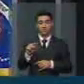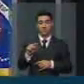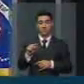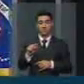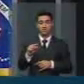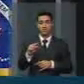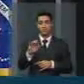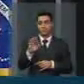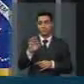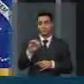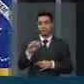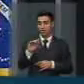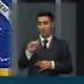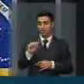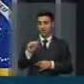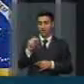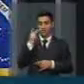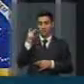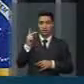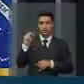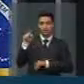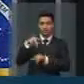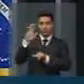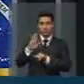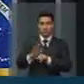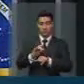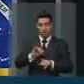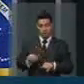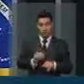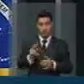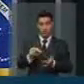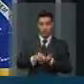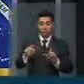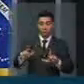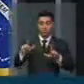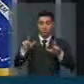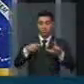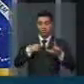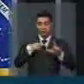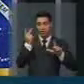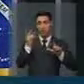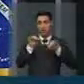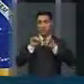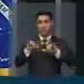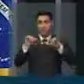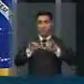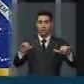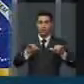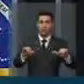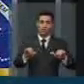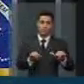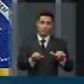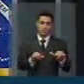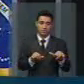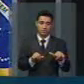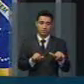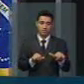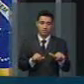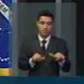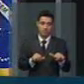Nação, horário oficial sendo utilizado como ferramenta de marketing para divulgação